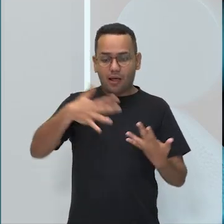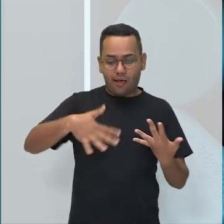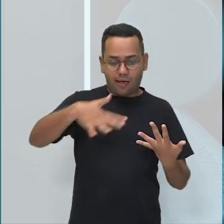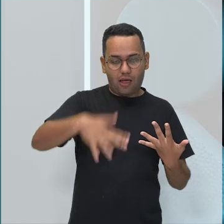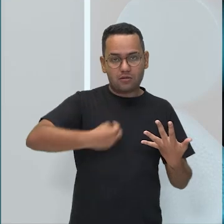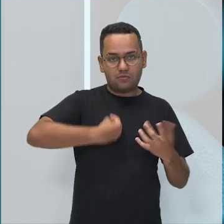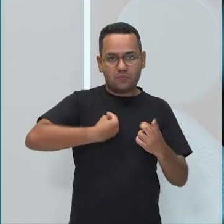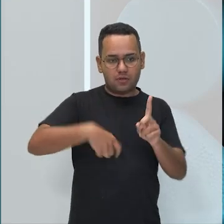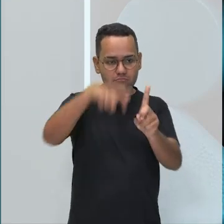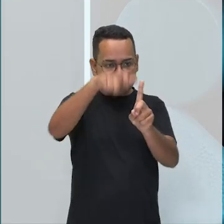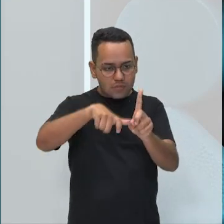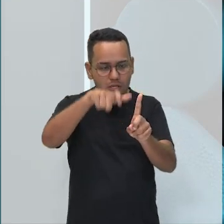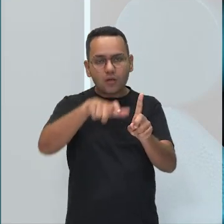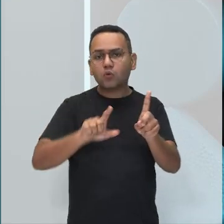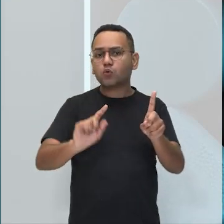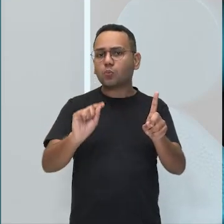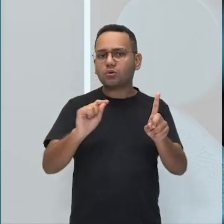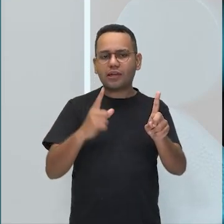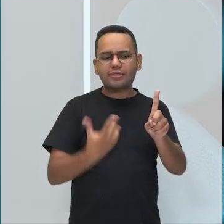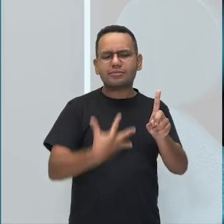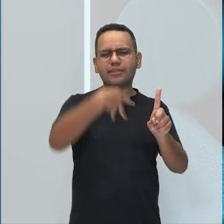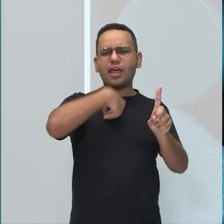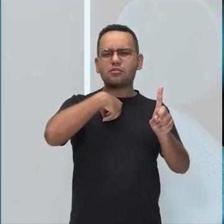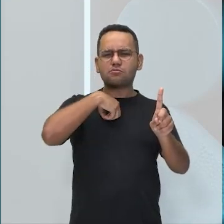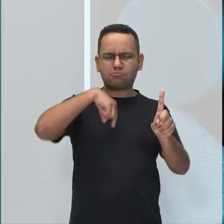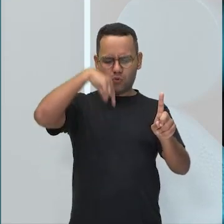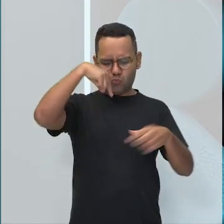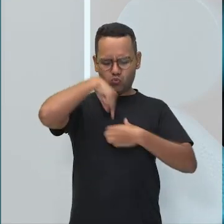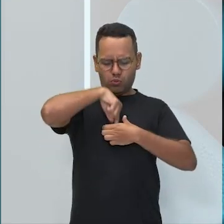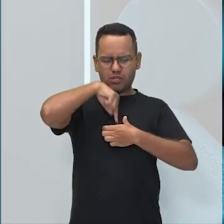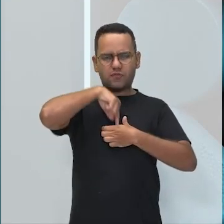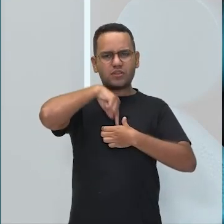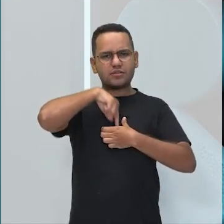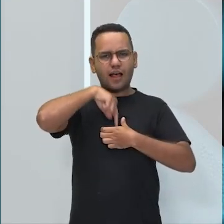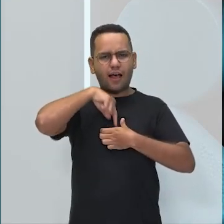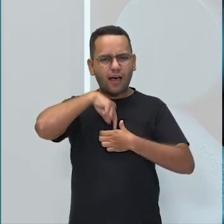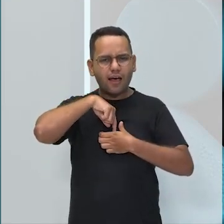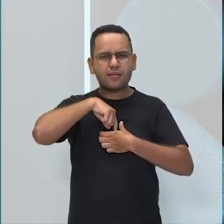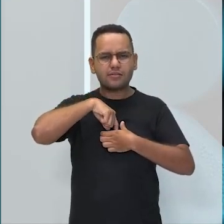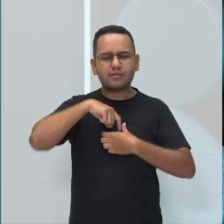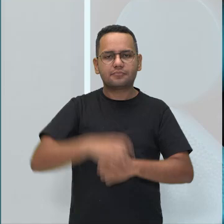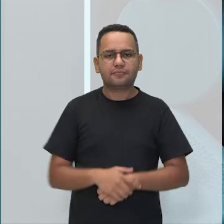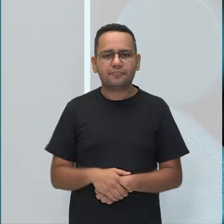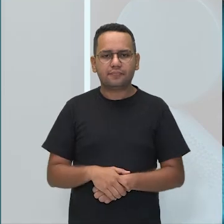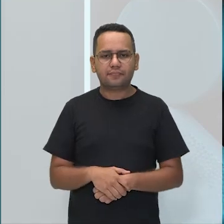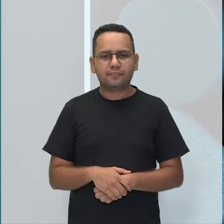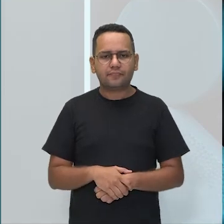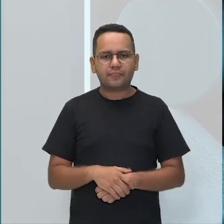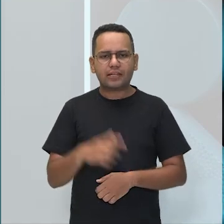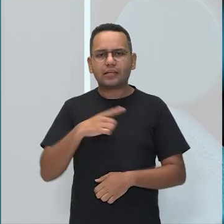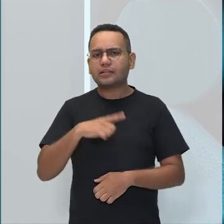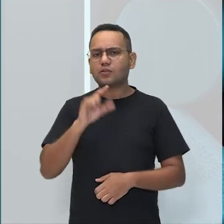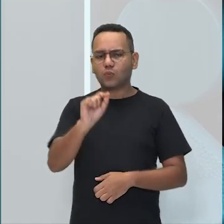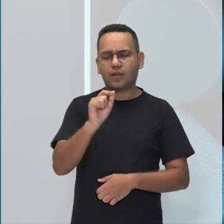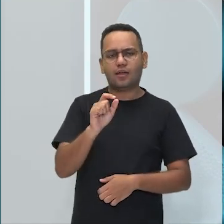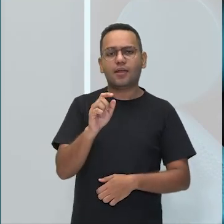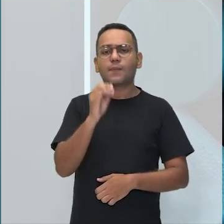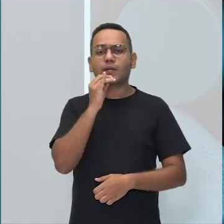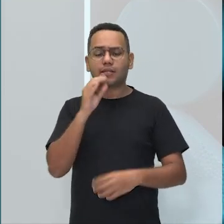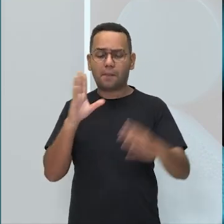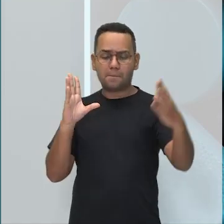um olhar para o íntimo desses personagens também, com o uso de discurso indireto livre, com diálogos, certo?